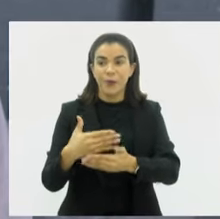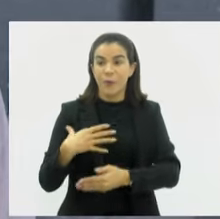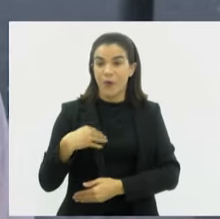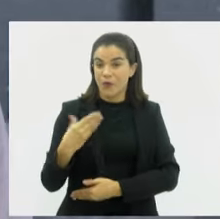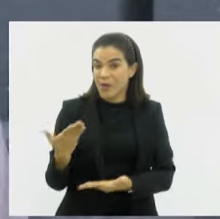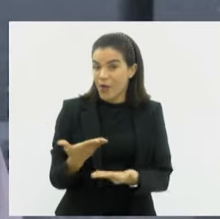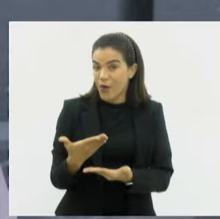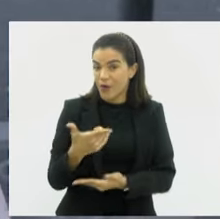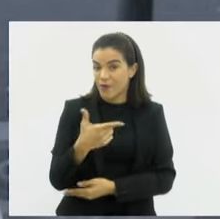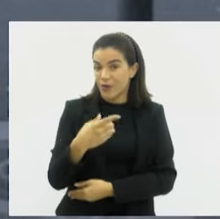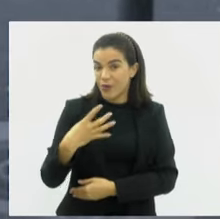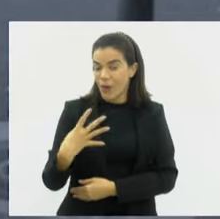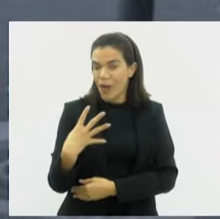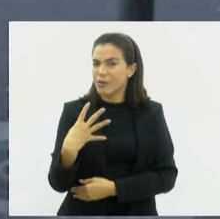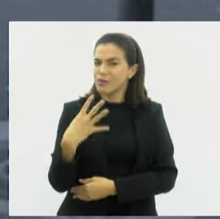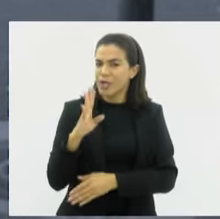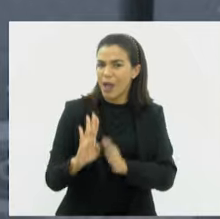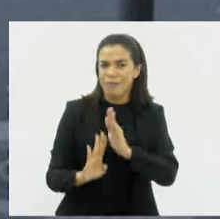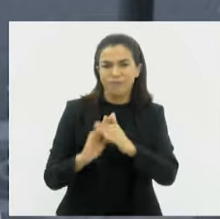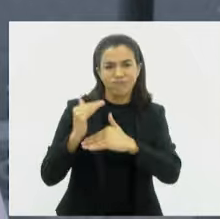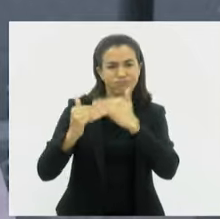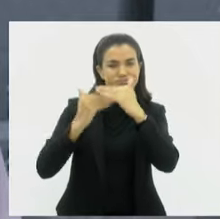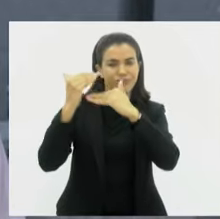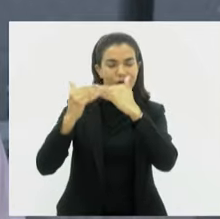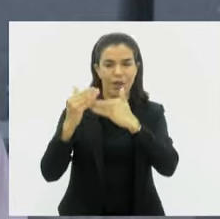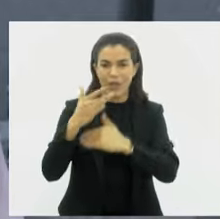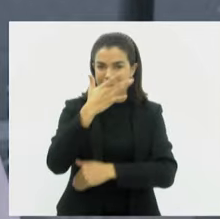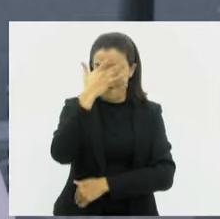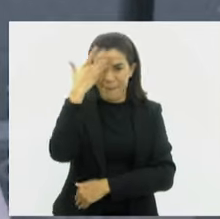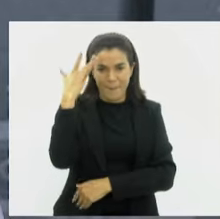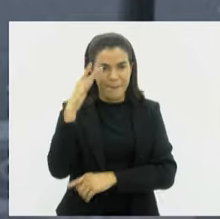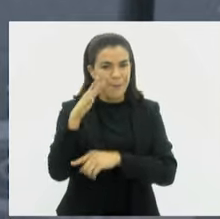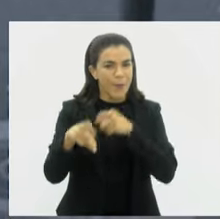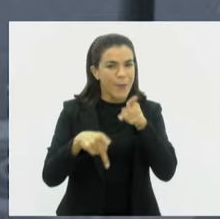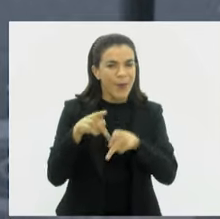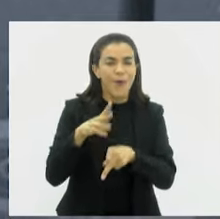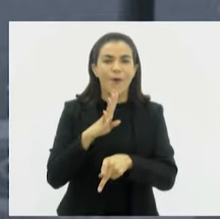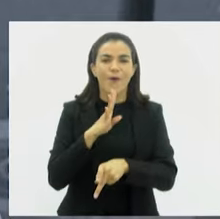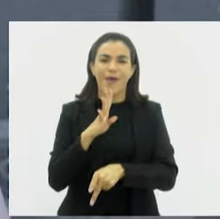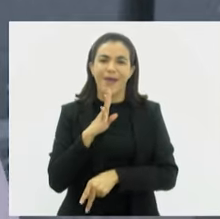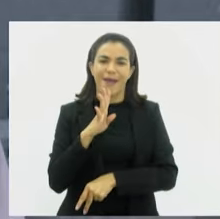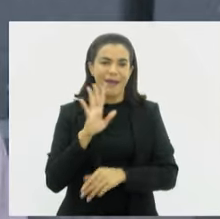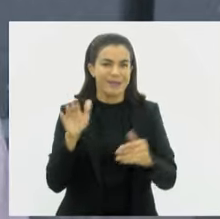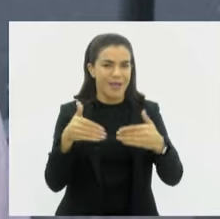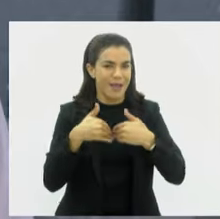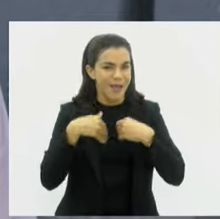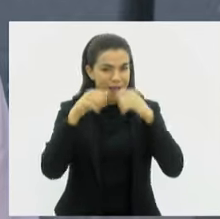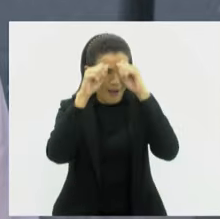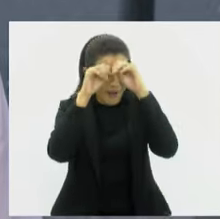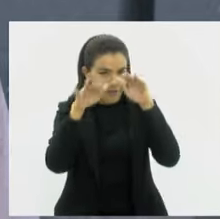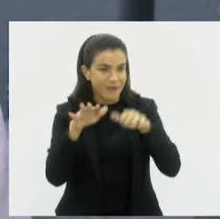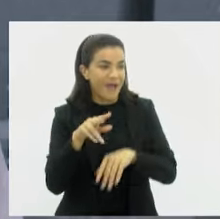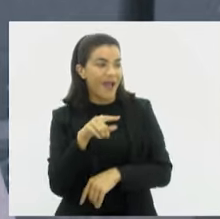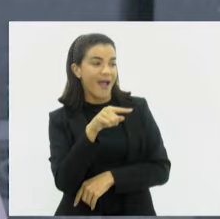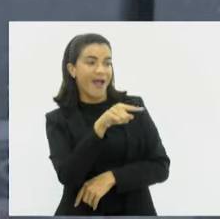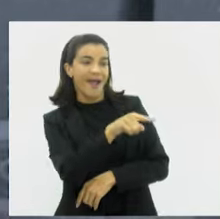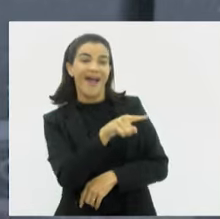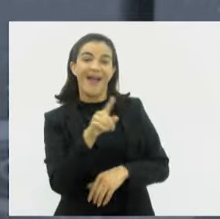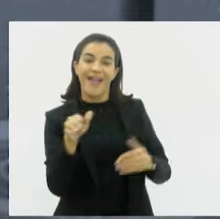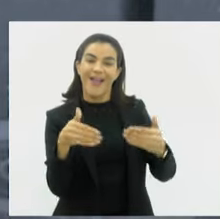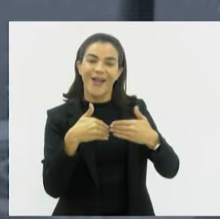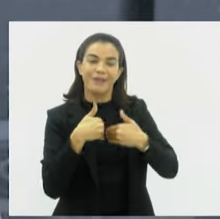24 anos, muita coisa avançou. As pessoas já conhecem o autismo, já sabem que meu filho é autista, já falam, ah, ele é autista, já tem